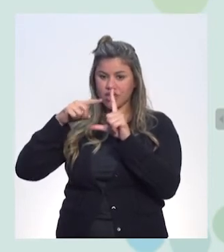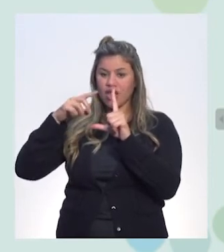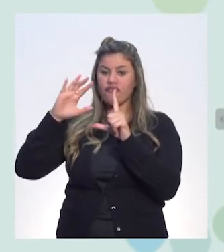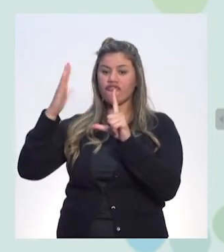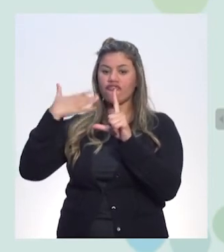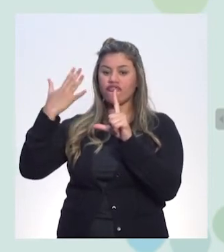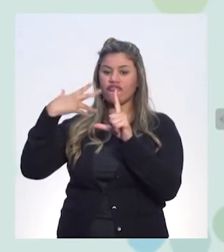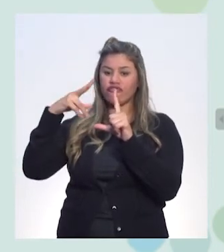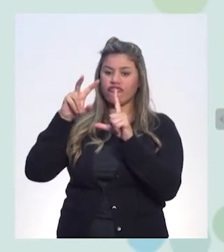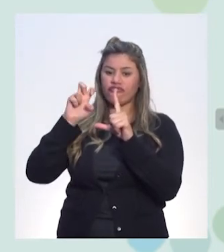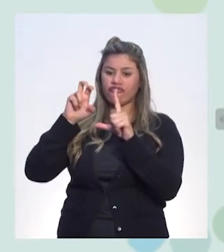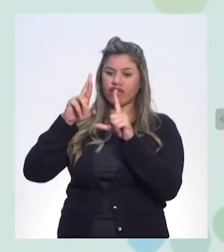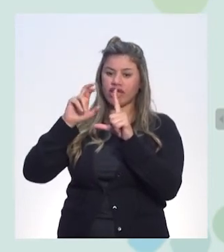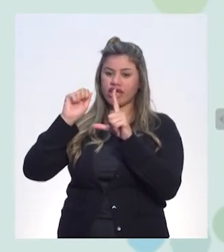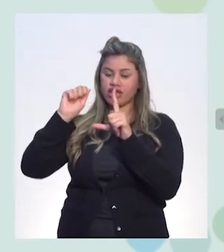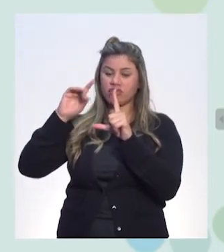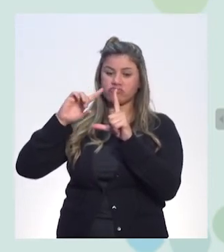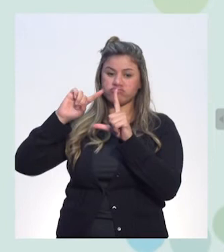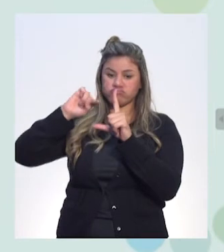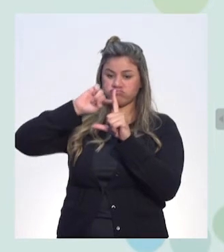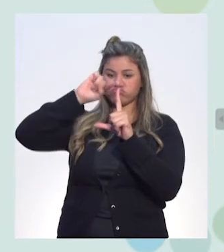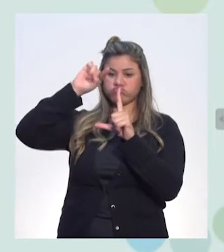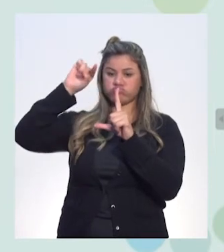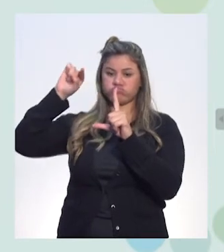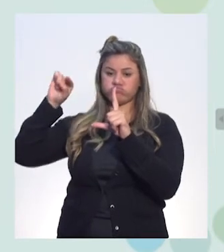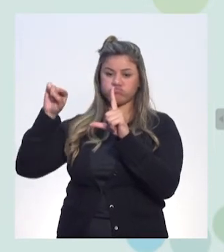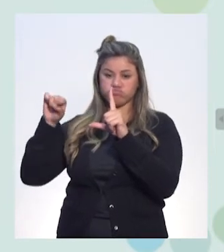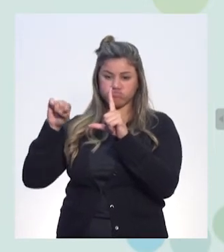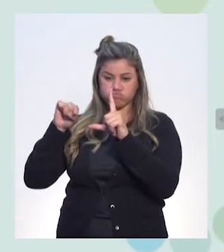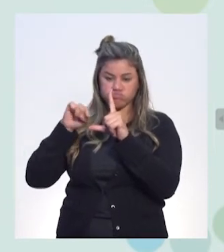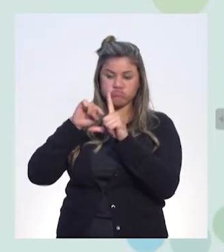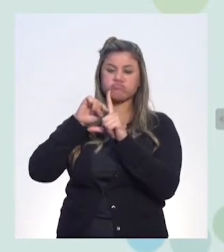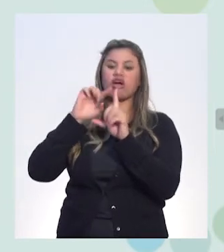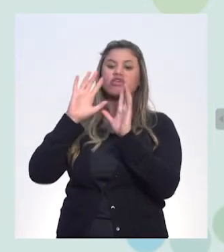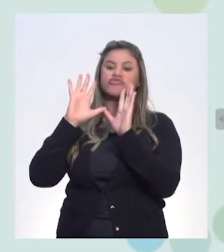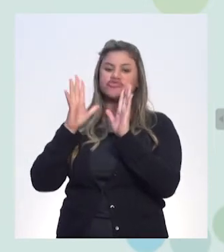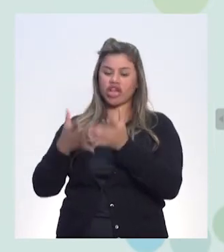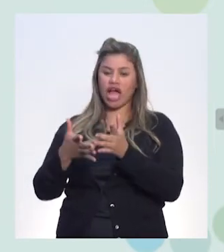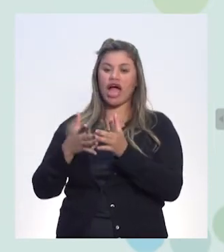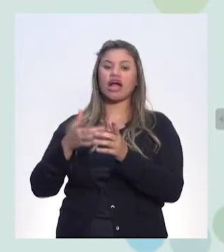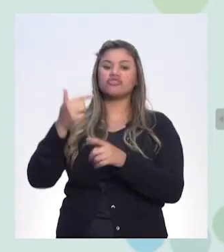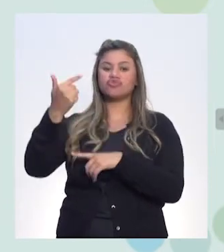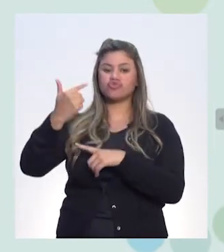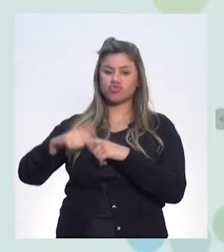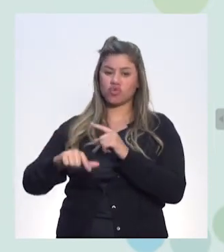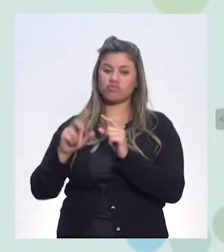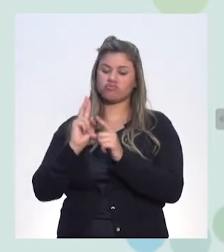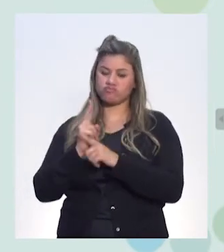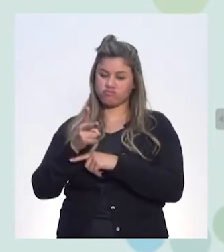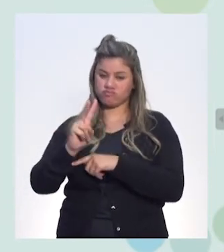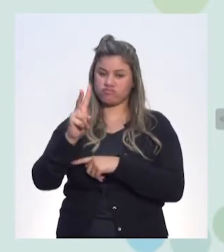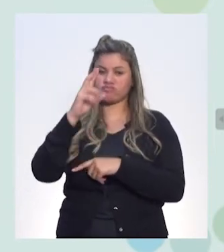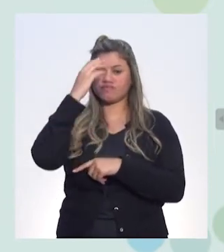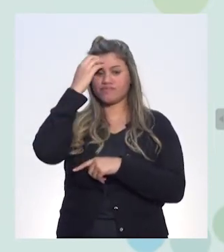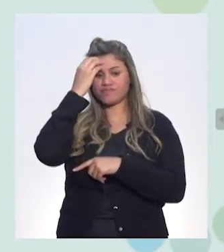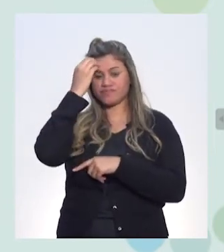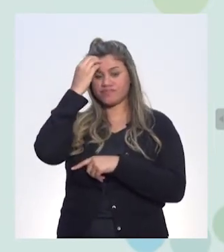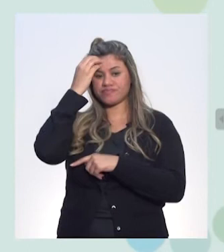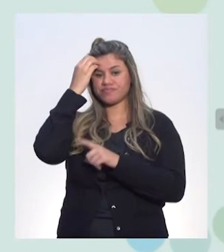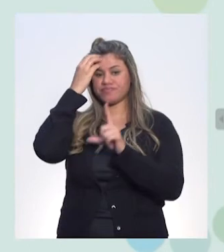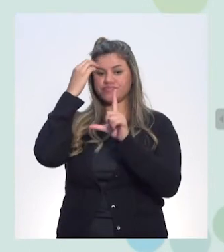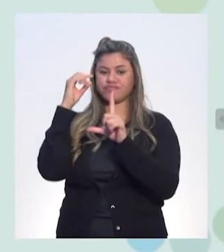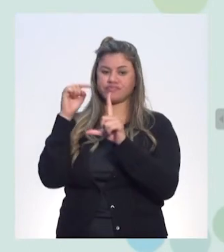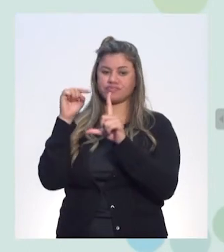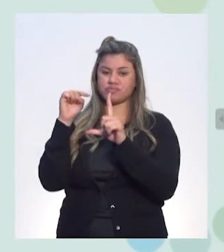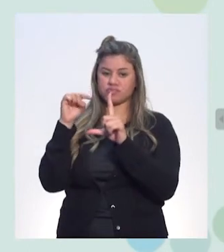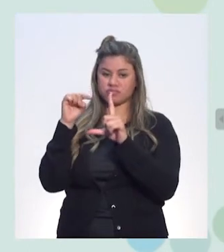aí eu completei um ciclo. Então, vou continuar e completar outro ciclo. Então, de novo, aqui